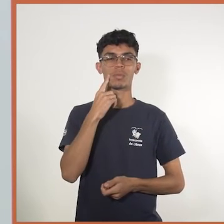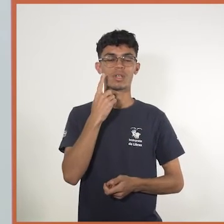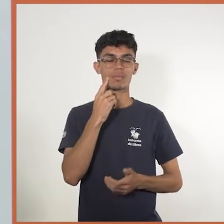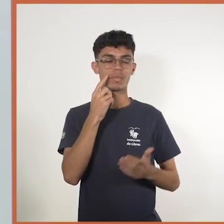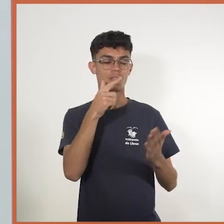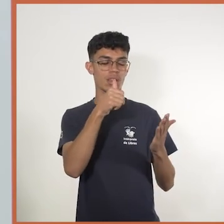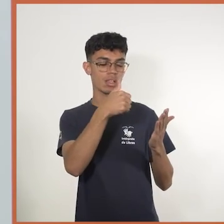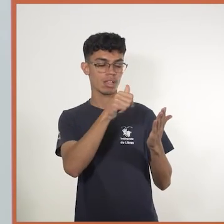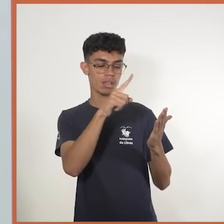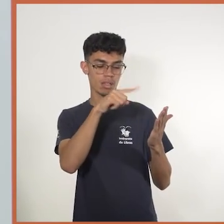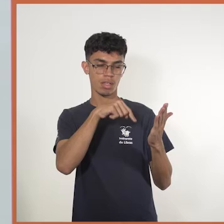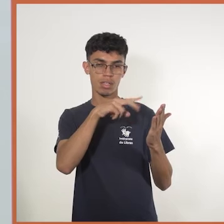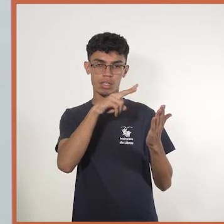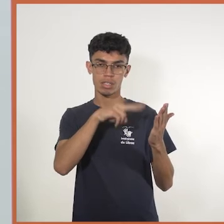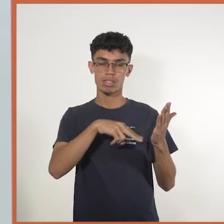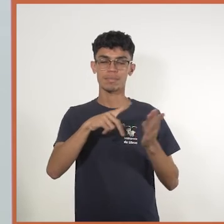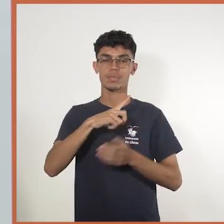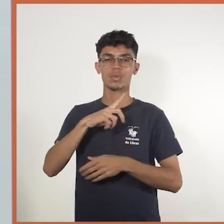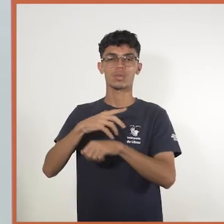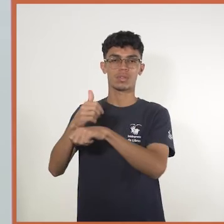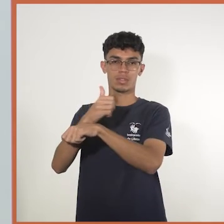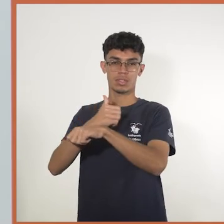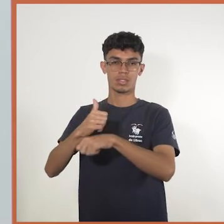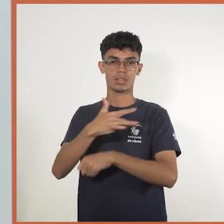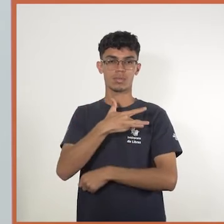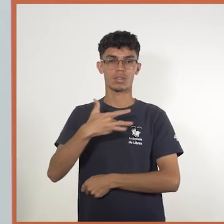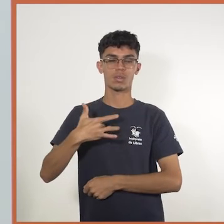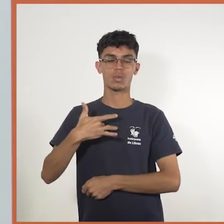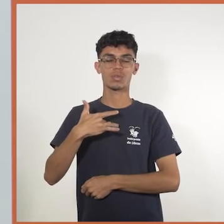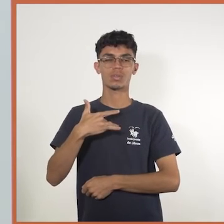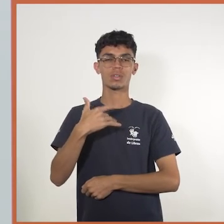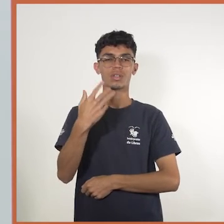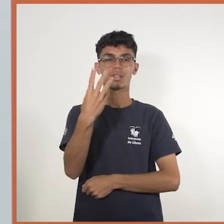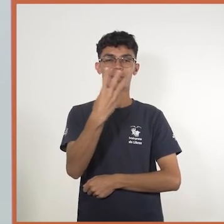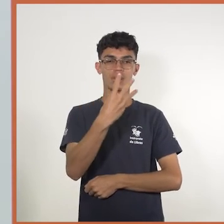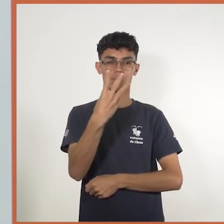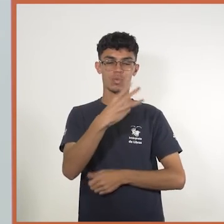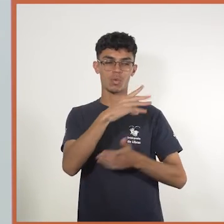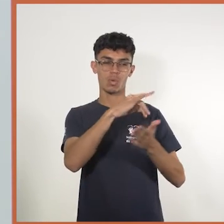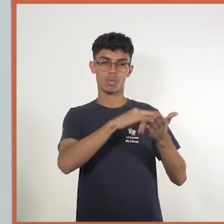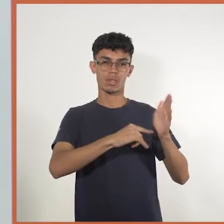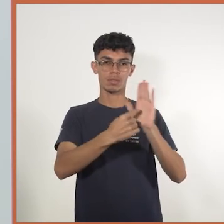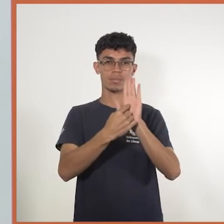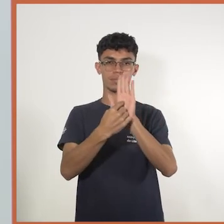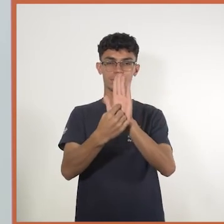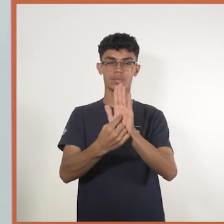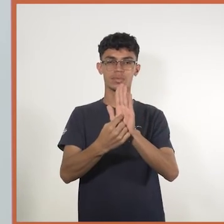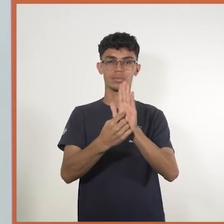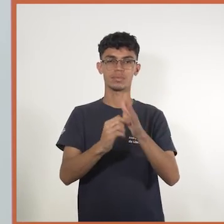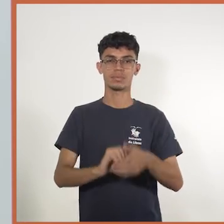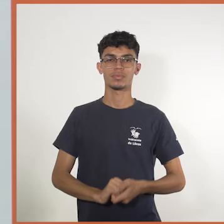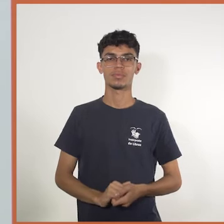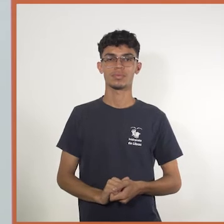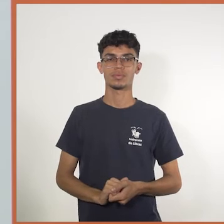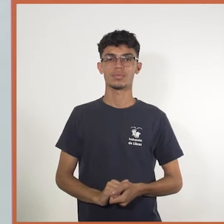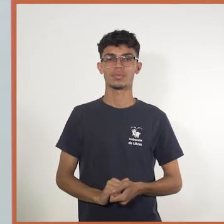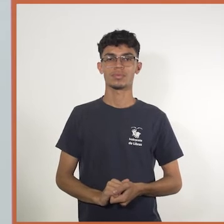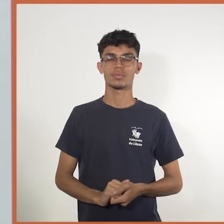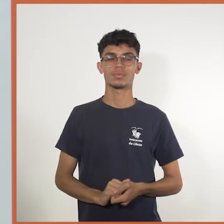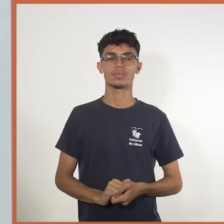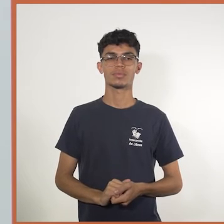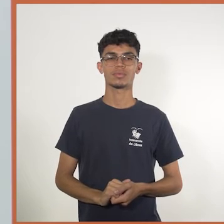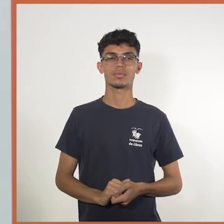de saúde, que têm muita experiência, a pessoa pode apresentar 3 documentos. Um desses 3 documentos: a